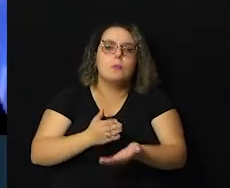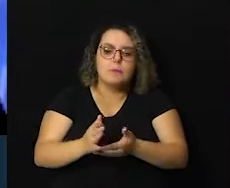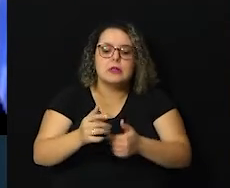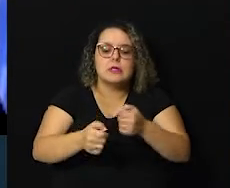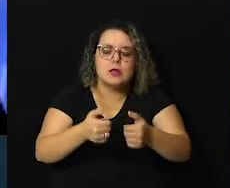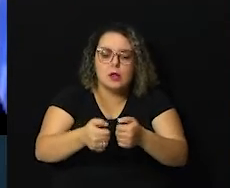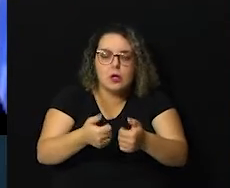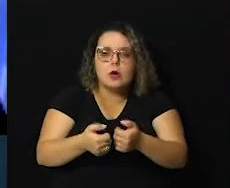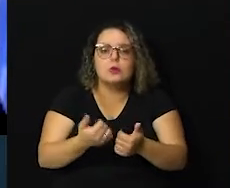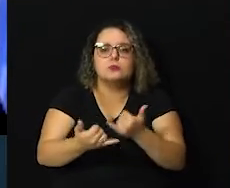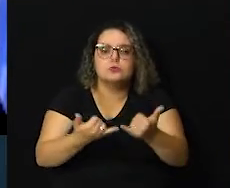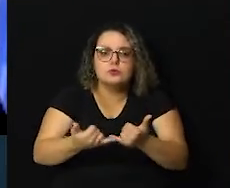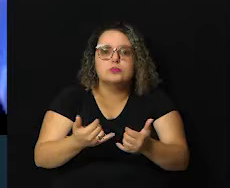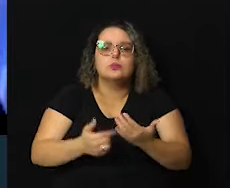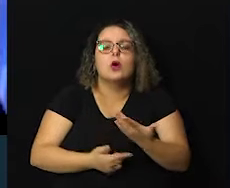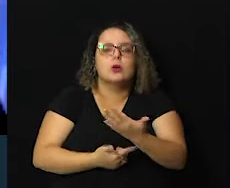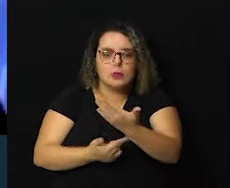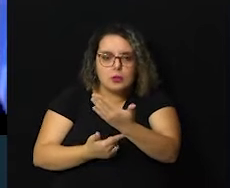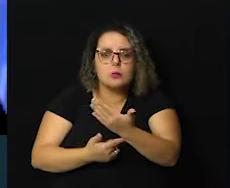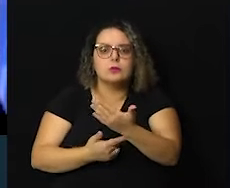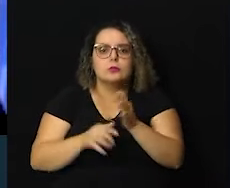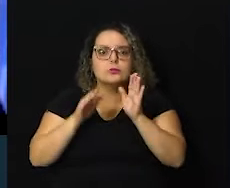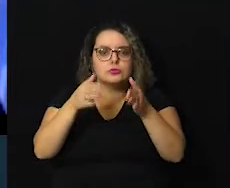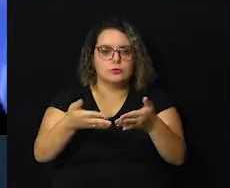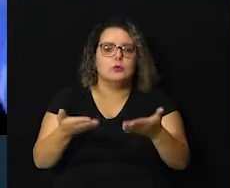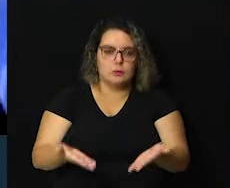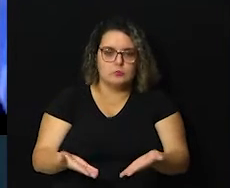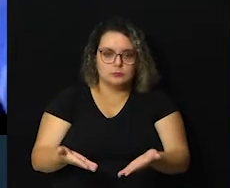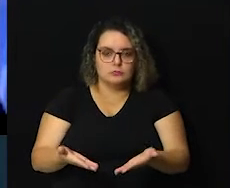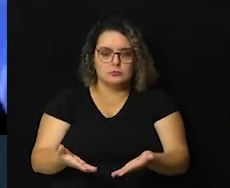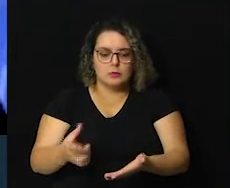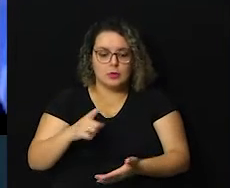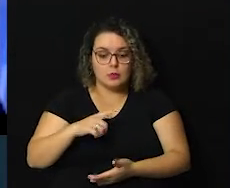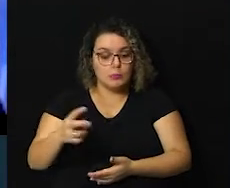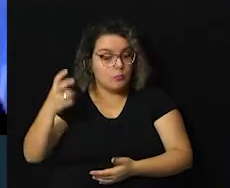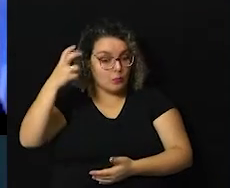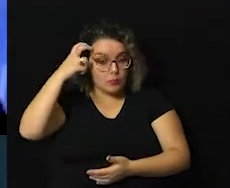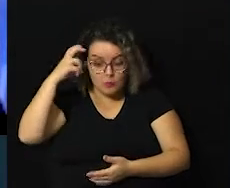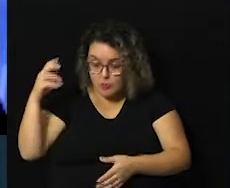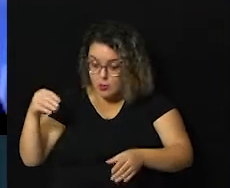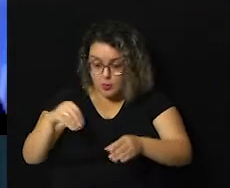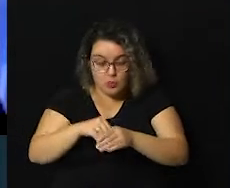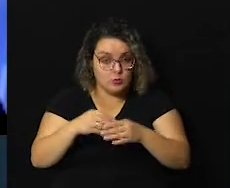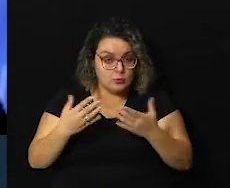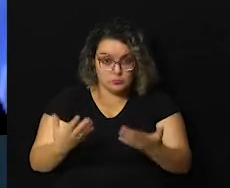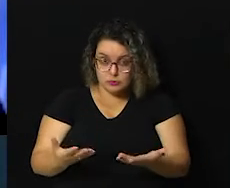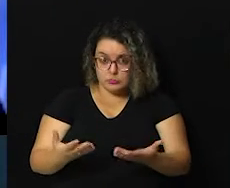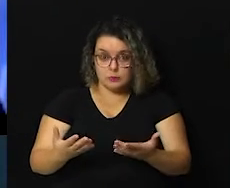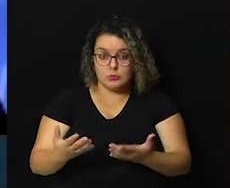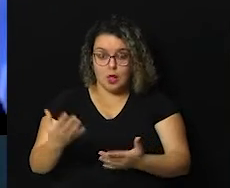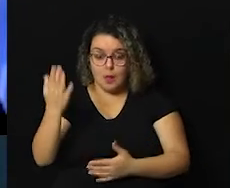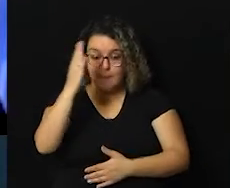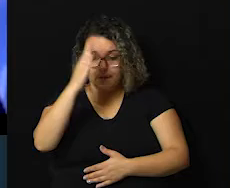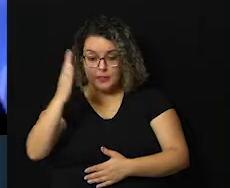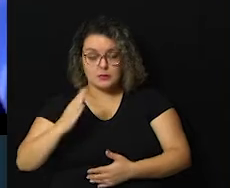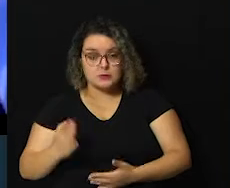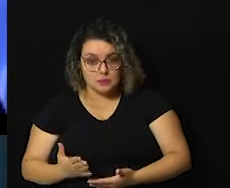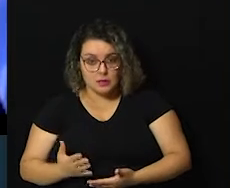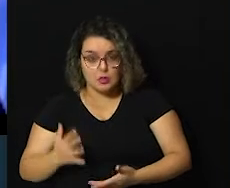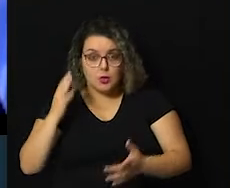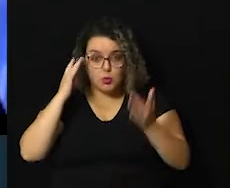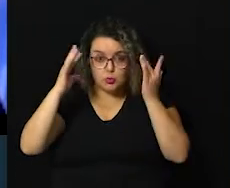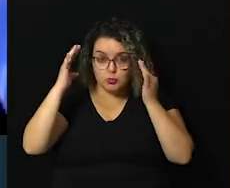profundidade da mudança que os jogos estão gerando dentro do do da cultura e da sociedade brasileira